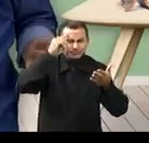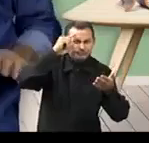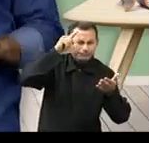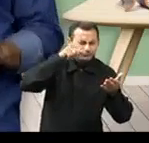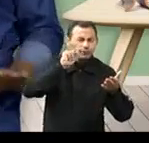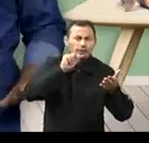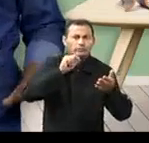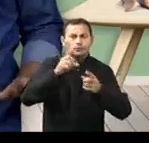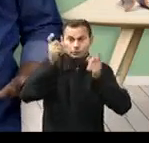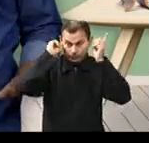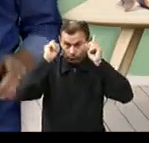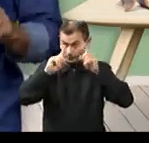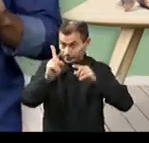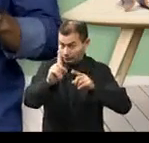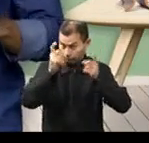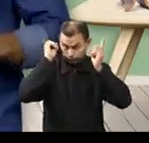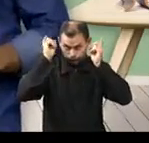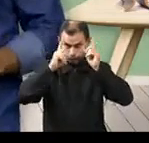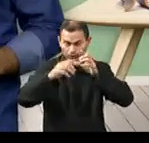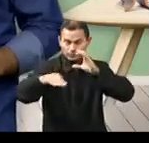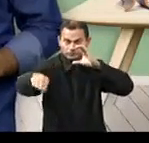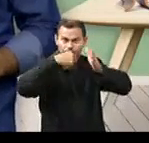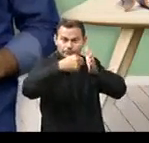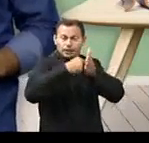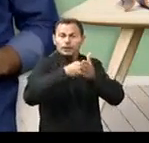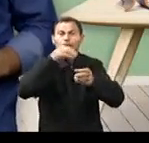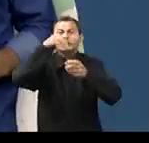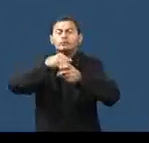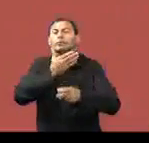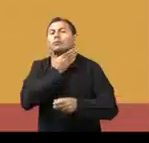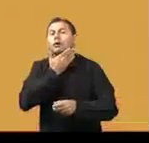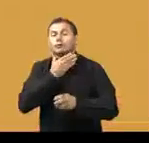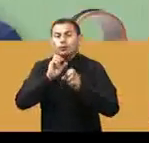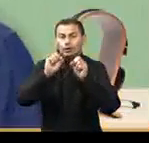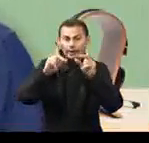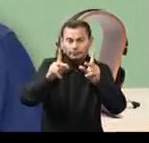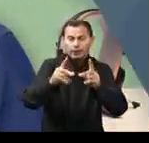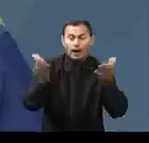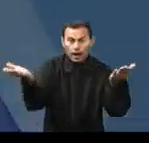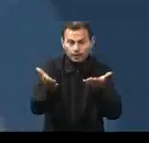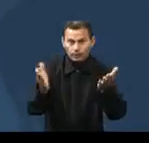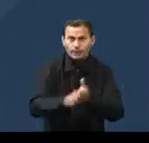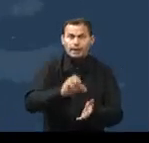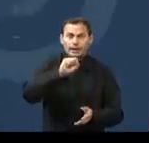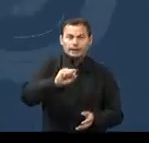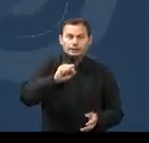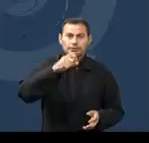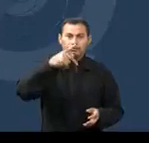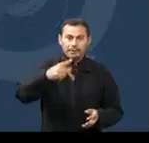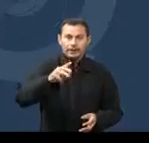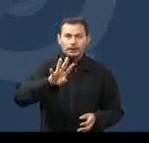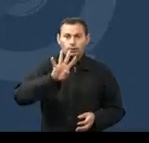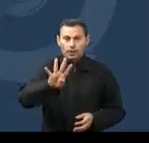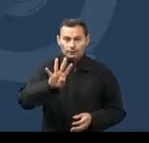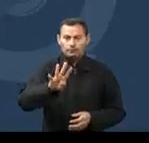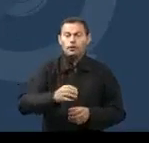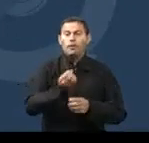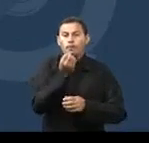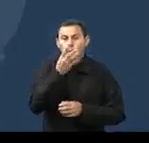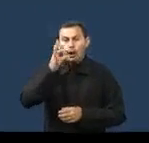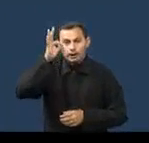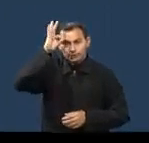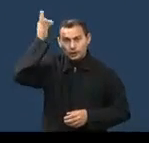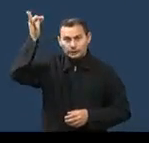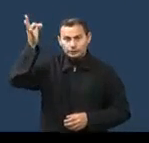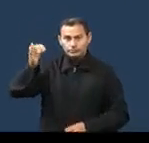surgir, não se preocupe. Envie sua dúvida no fórum, ok? Fique agora com a SP4. Boa